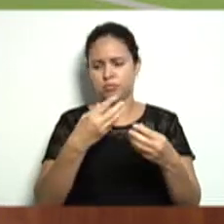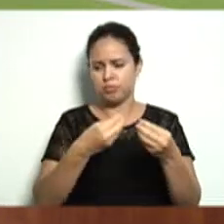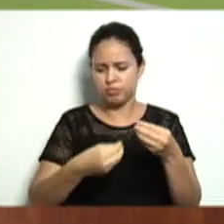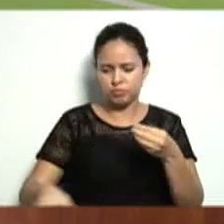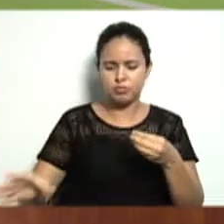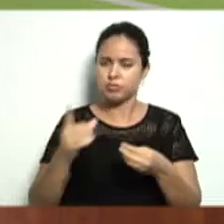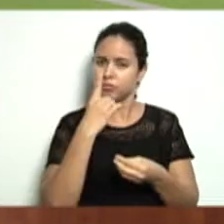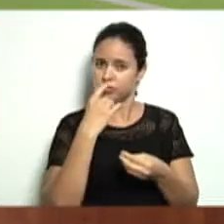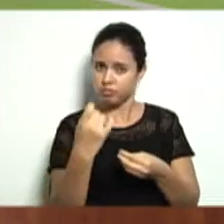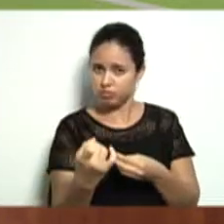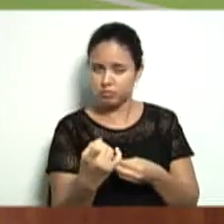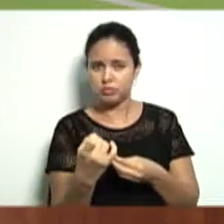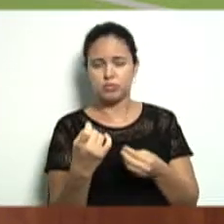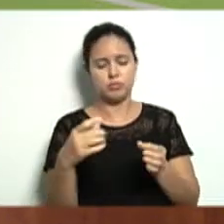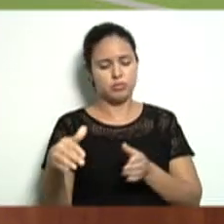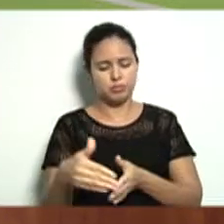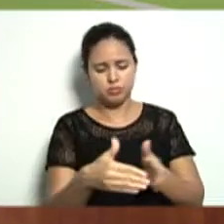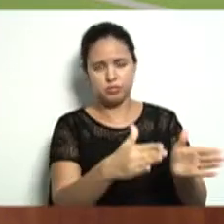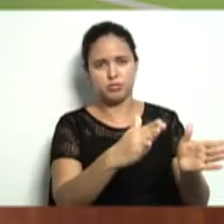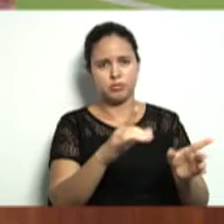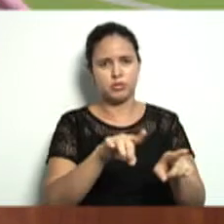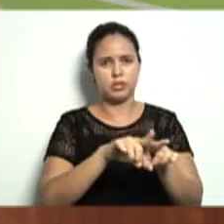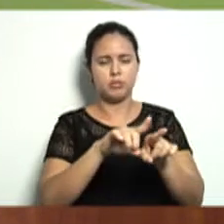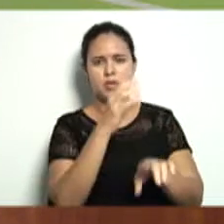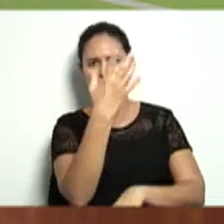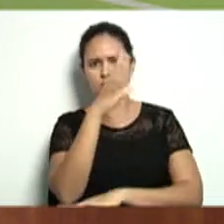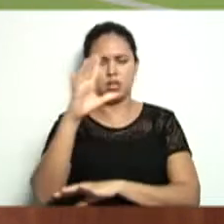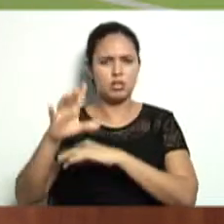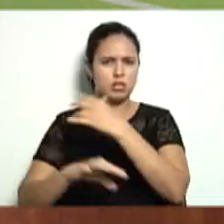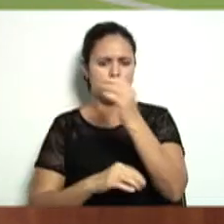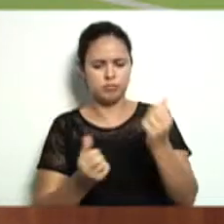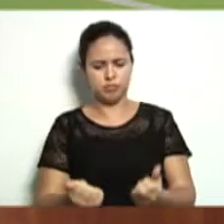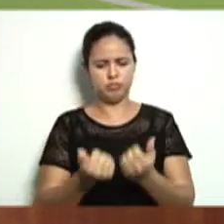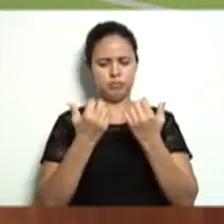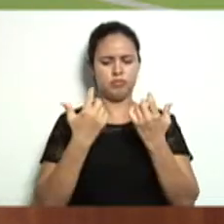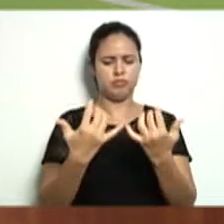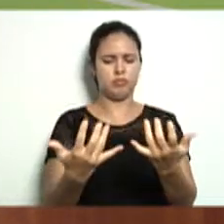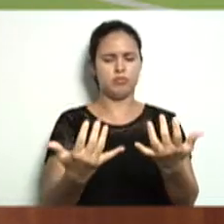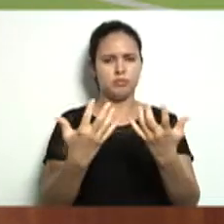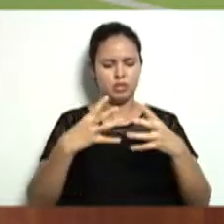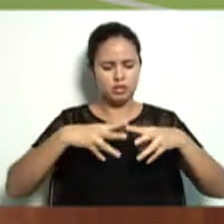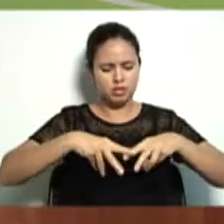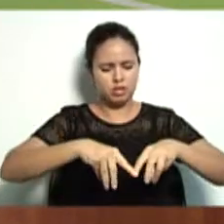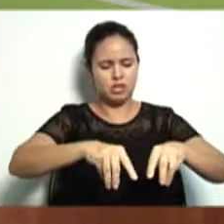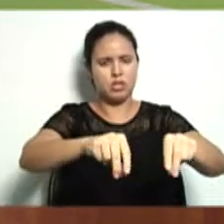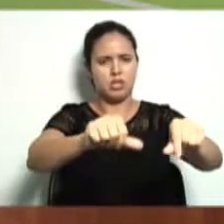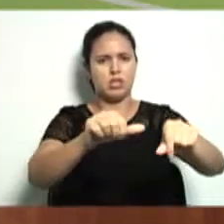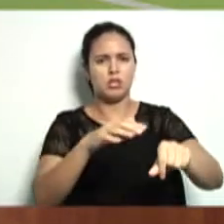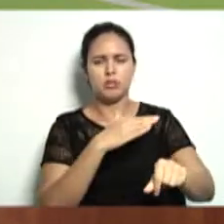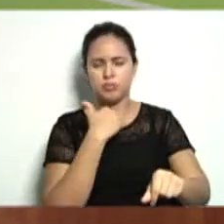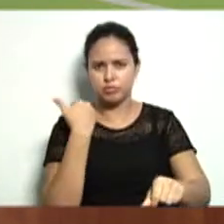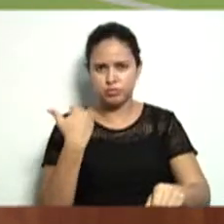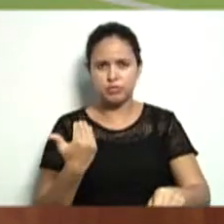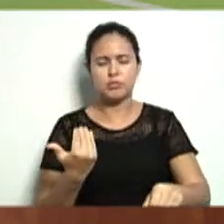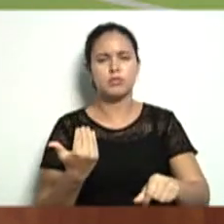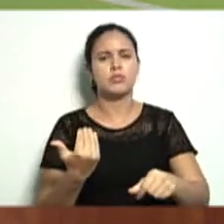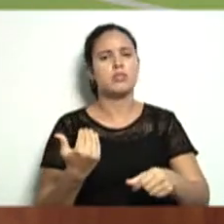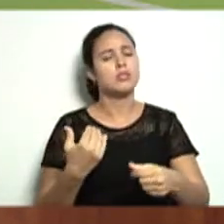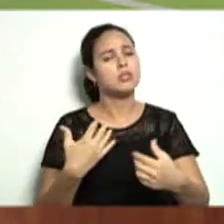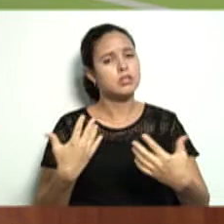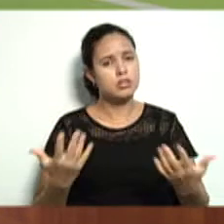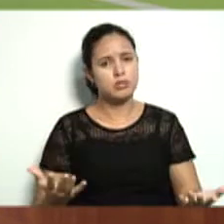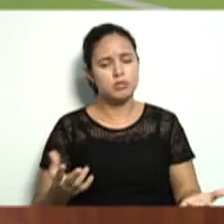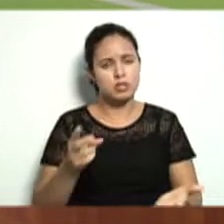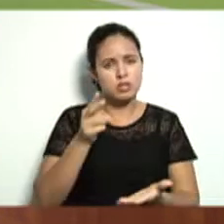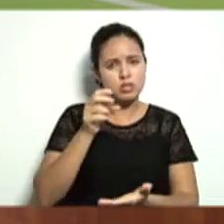vai assoreando rios, vegetações, vai deixando a terra improdutiva, enfim, se a gente continuar